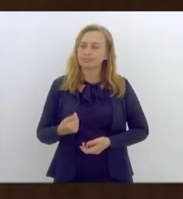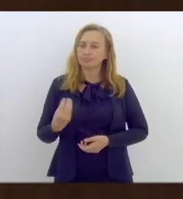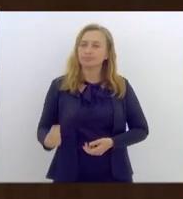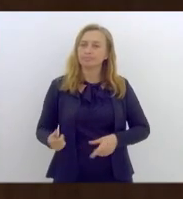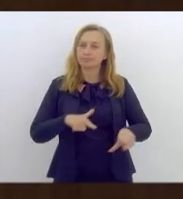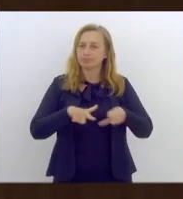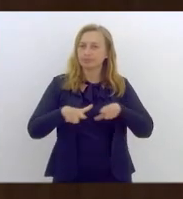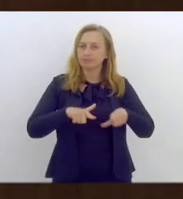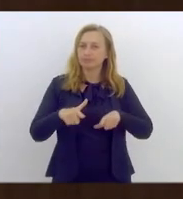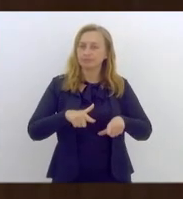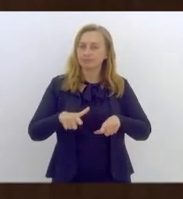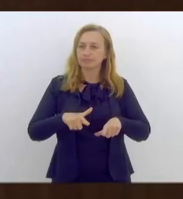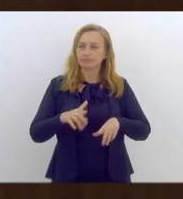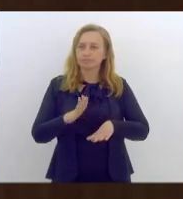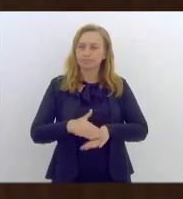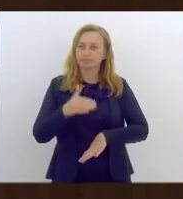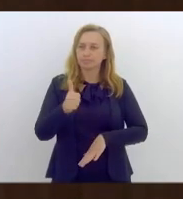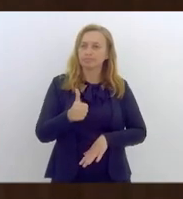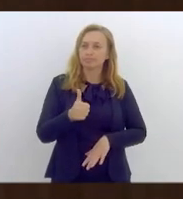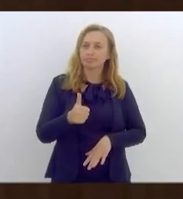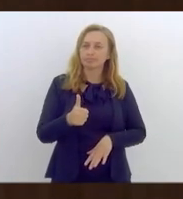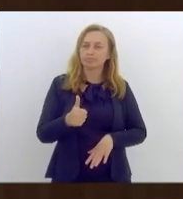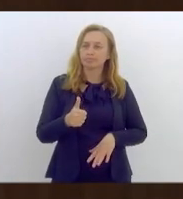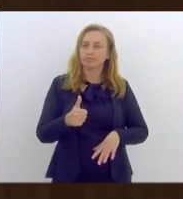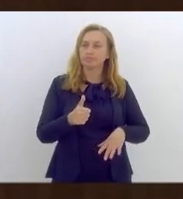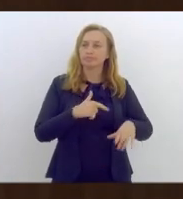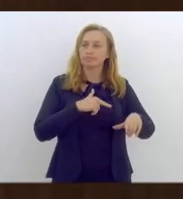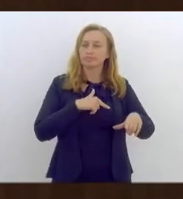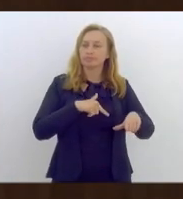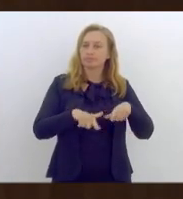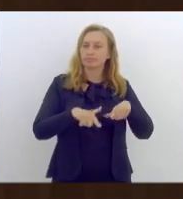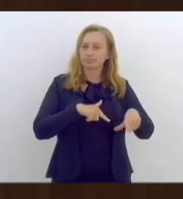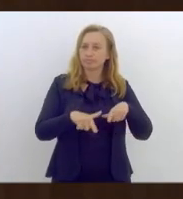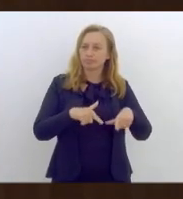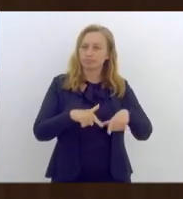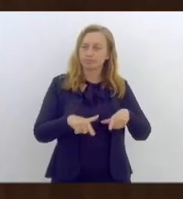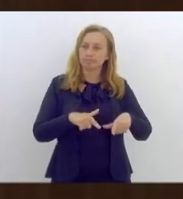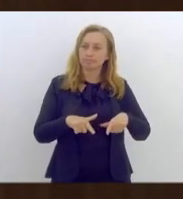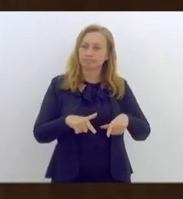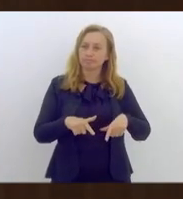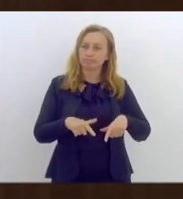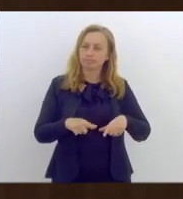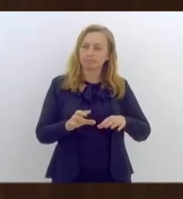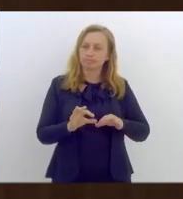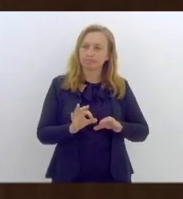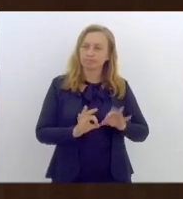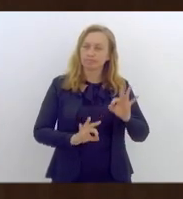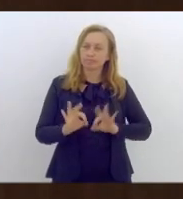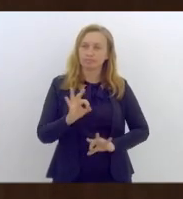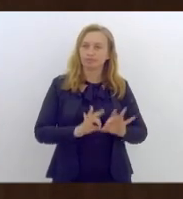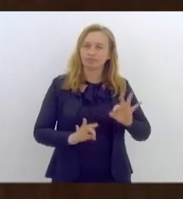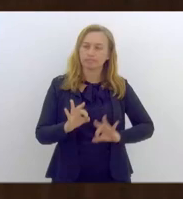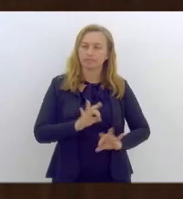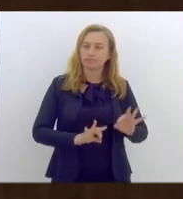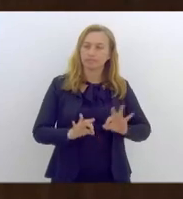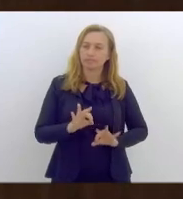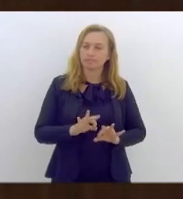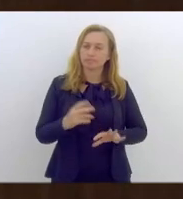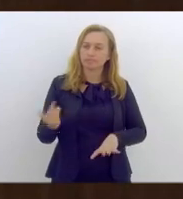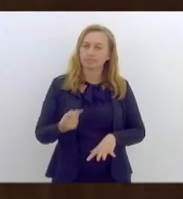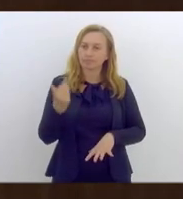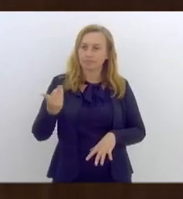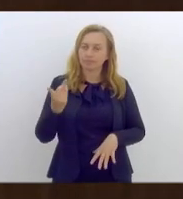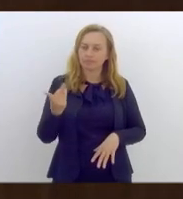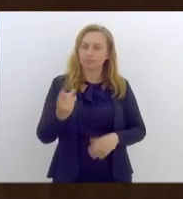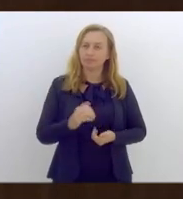dignas de efetivação de planos de cargos e carreiras que valorizem a categoria E